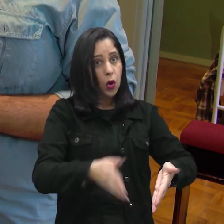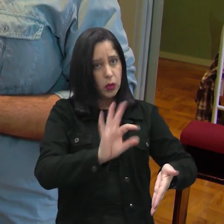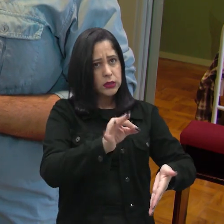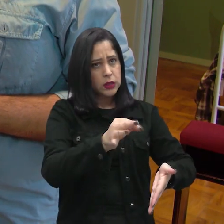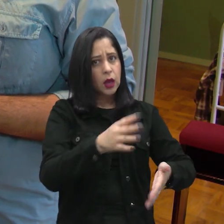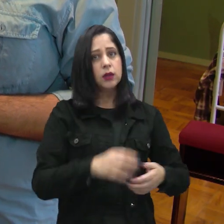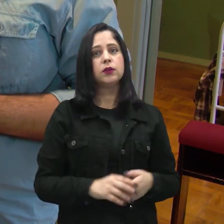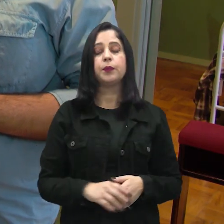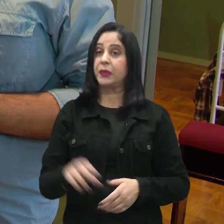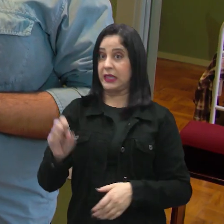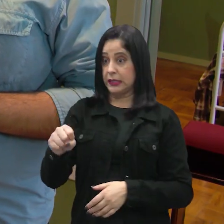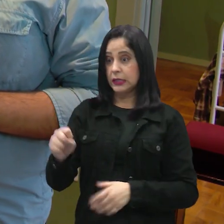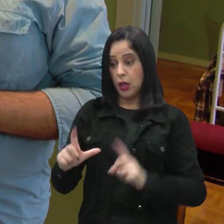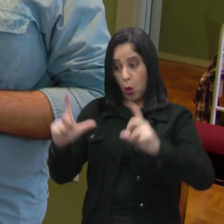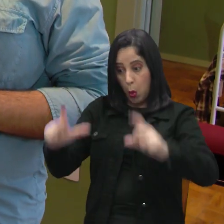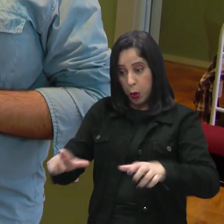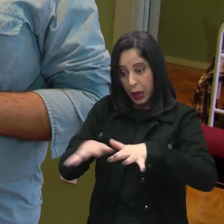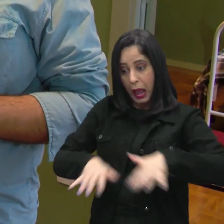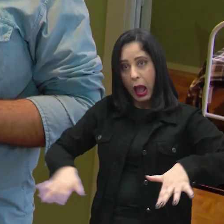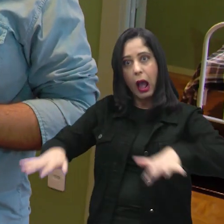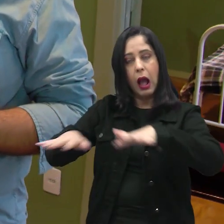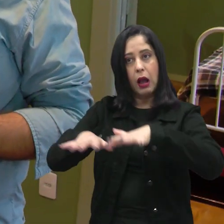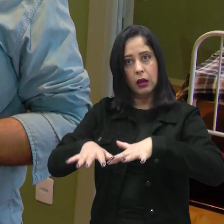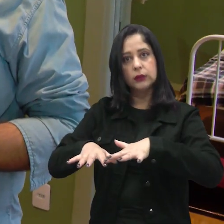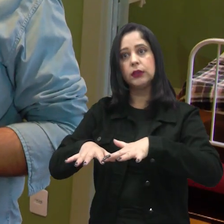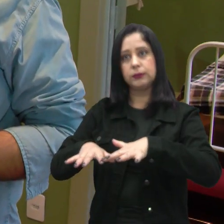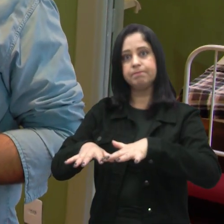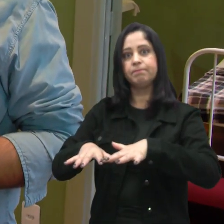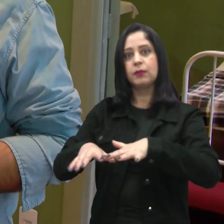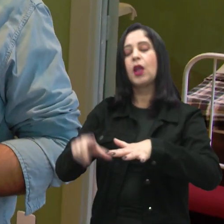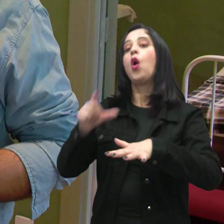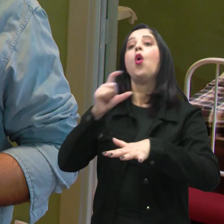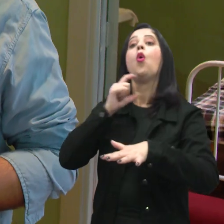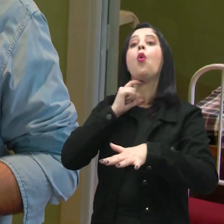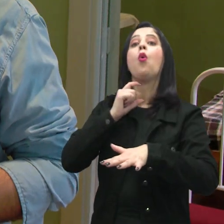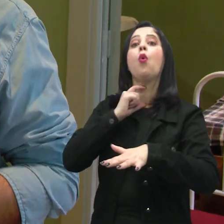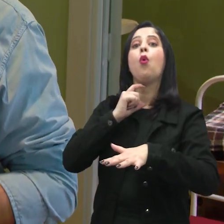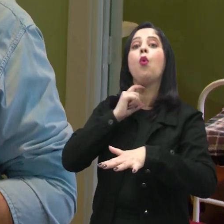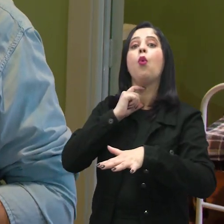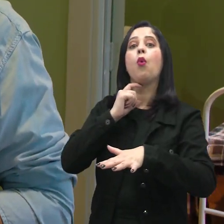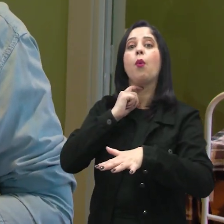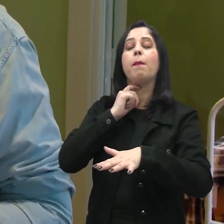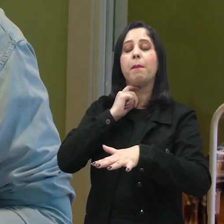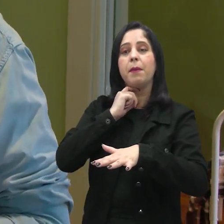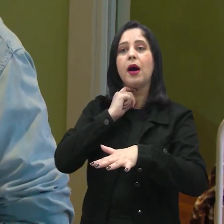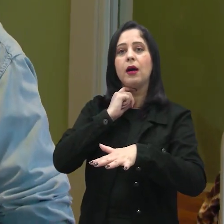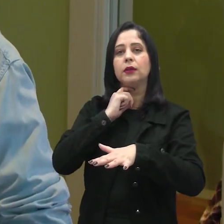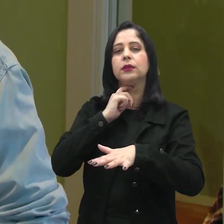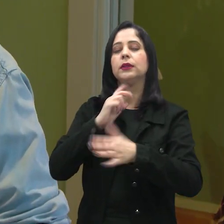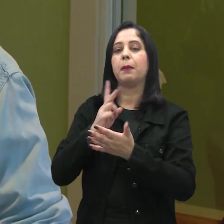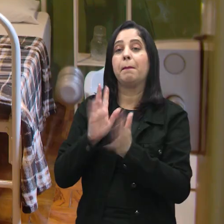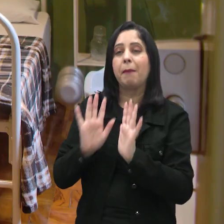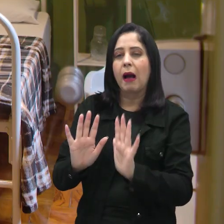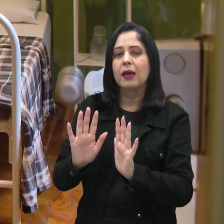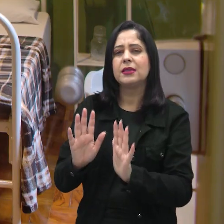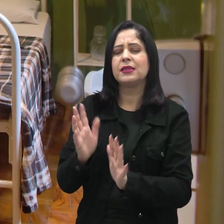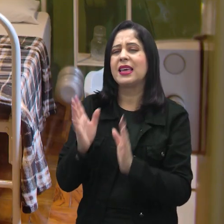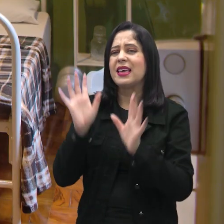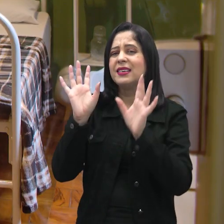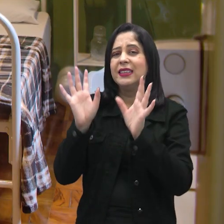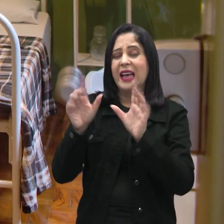onde nós estamos agora, né? Sem dúvida nenhuma, a atuação do Padre Rodolfo dentro do sanatório se espalha por todos os seus prédios.